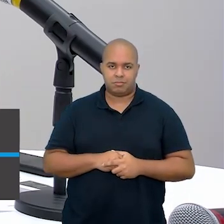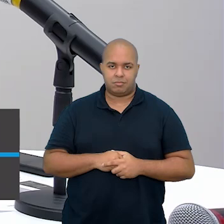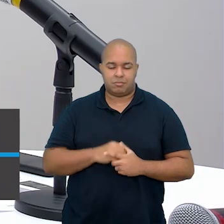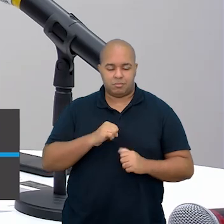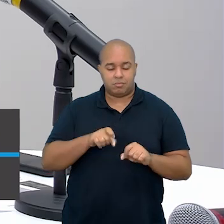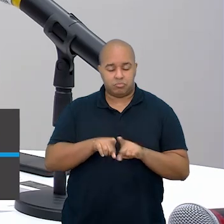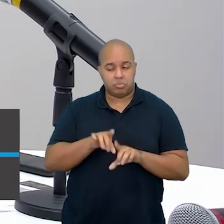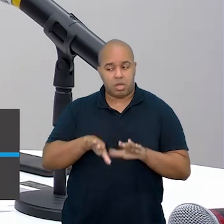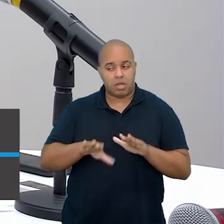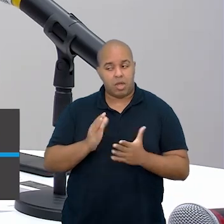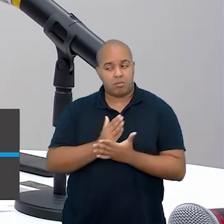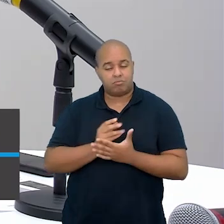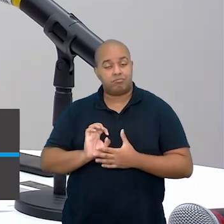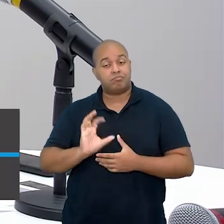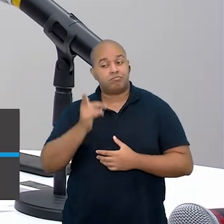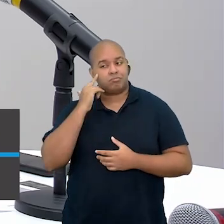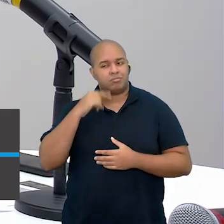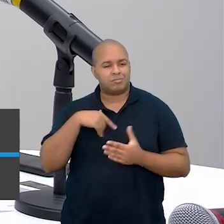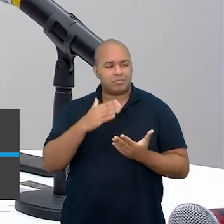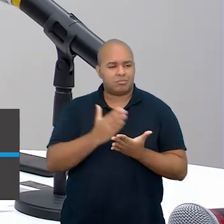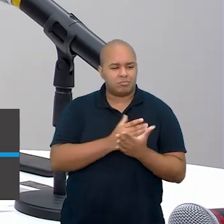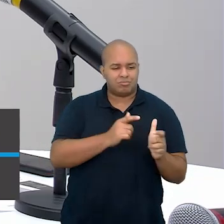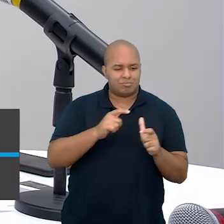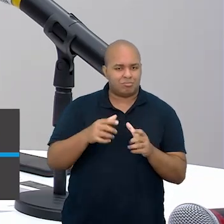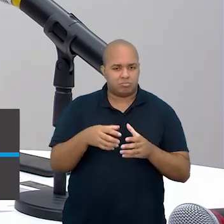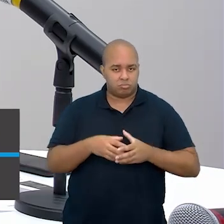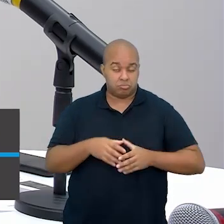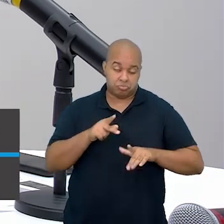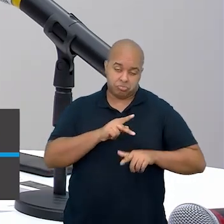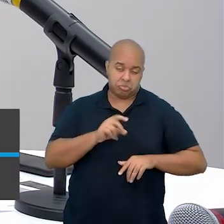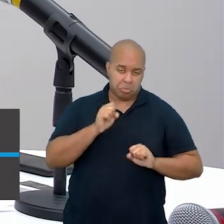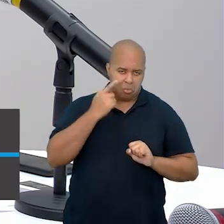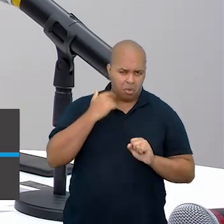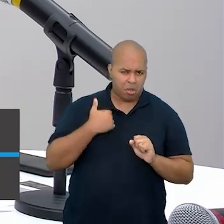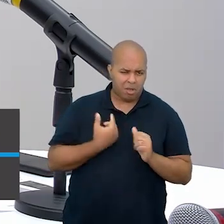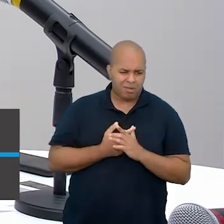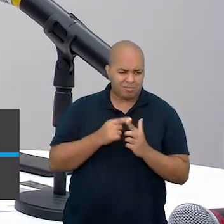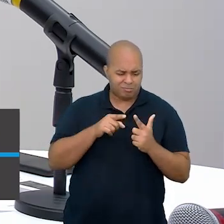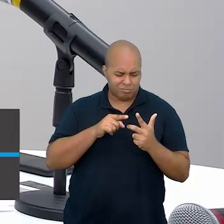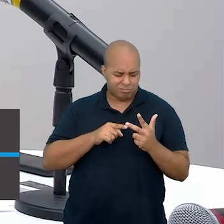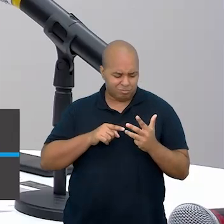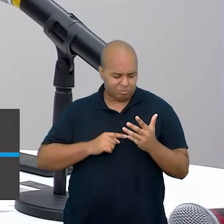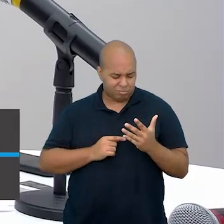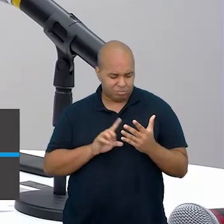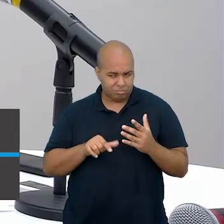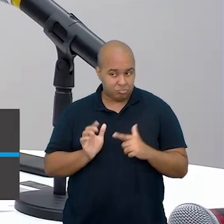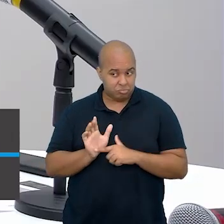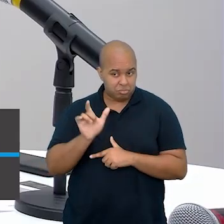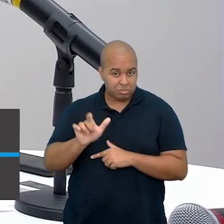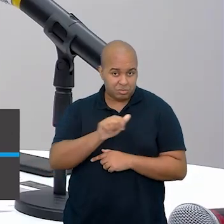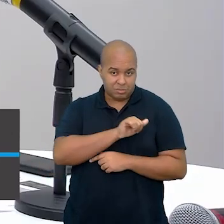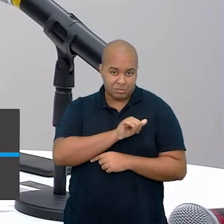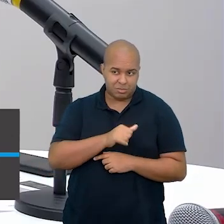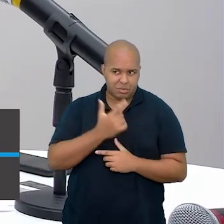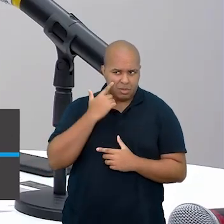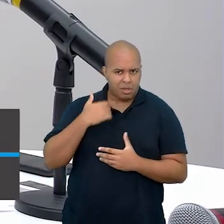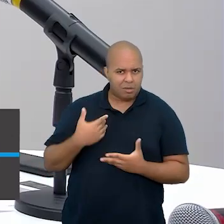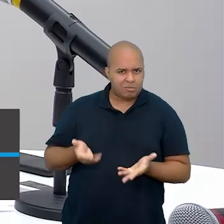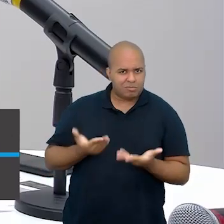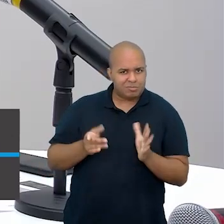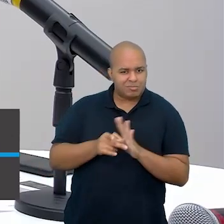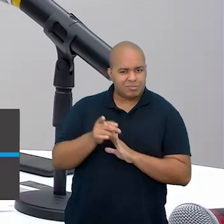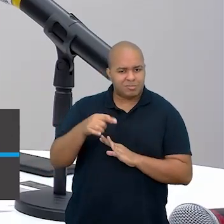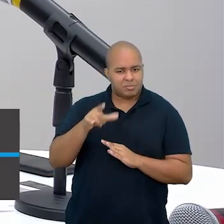tenha acontecido em boa parte dos grupos. Aí o professor pode ser pontual e auxiliar os estudantes. E